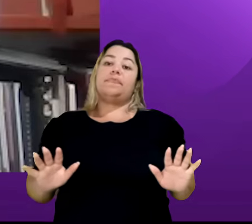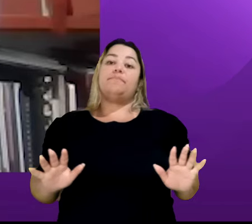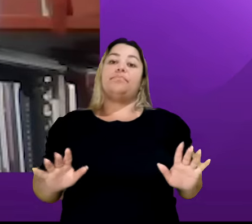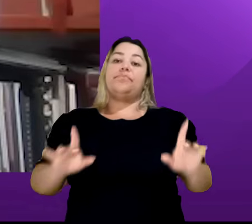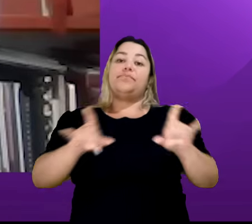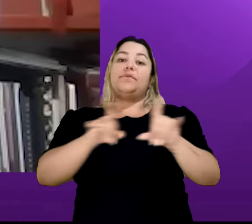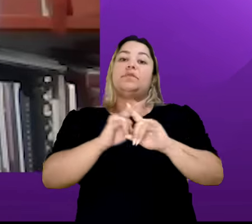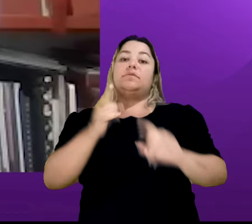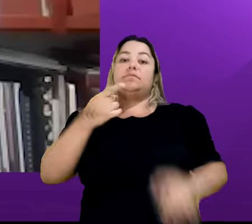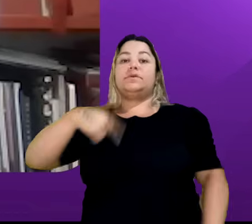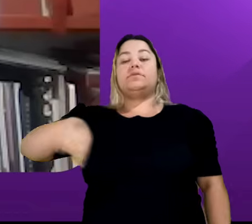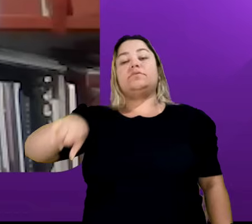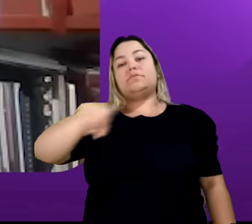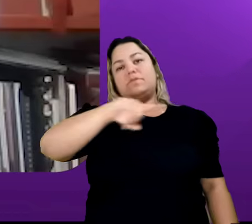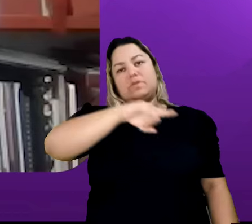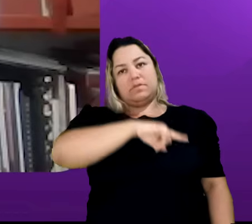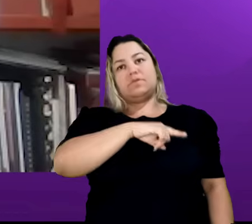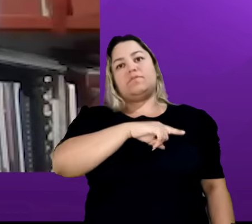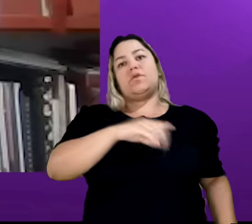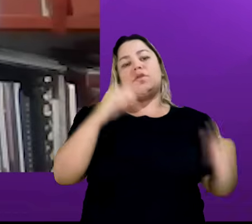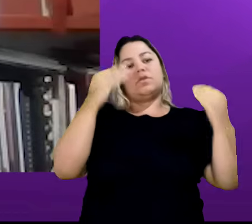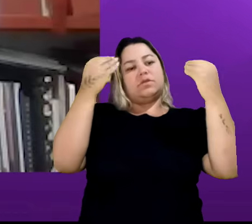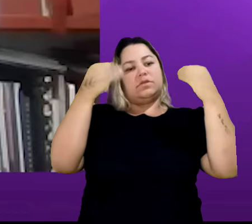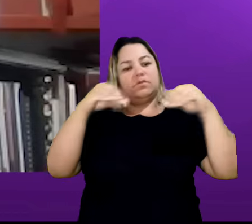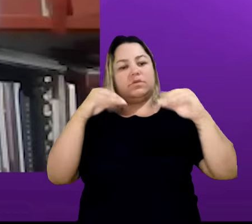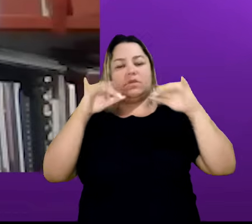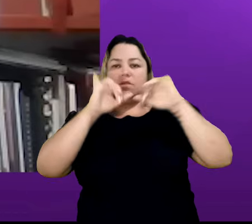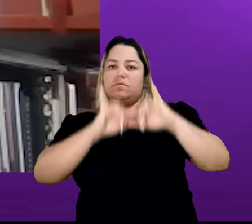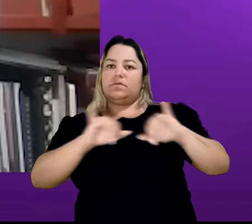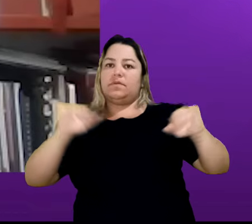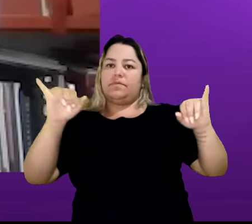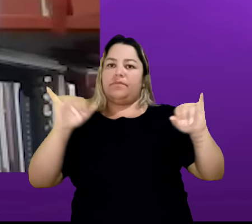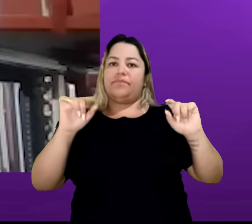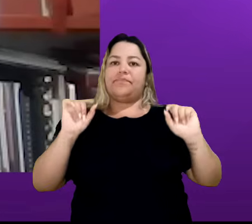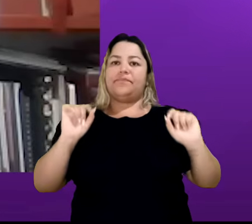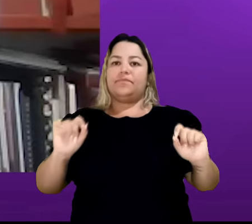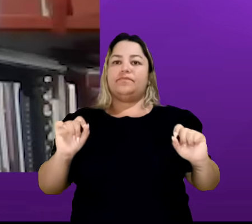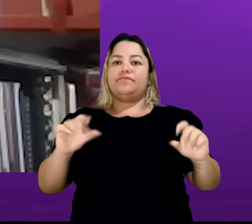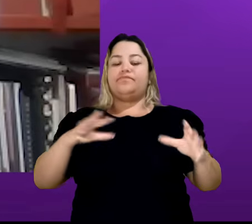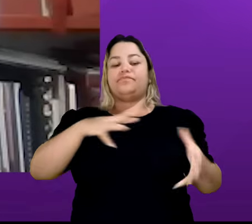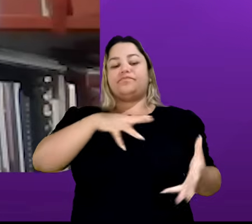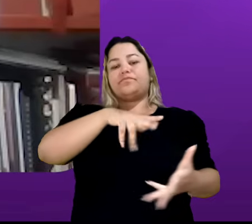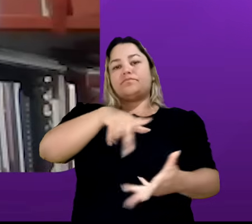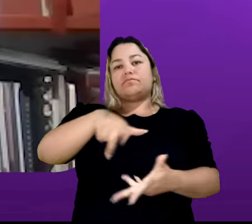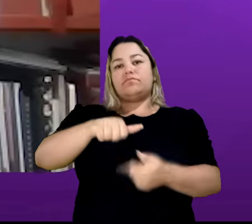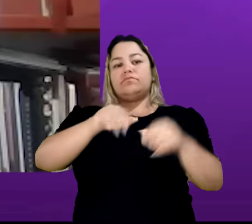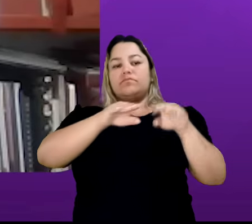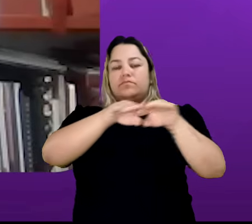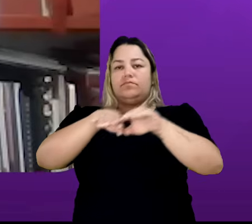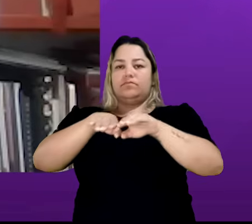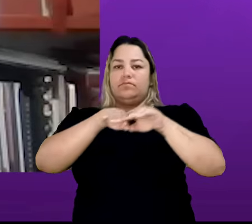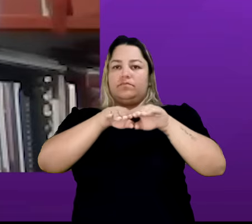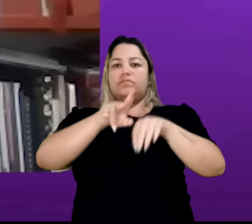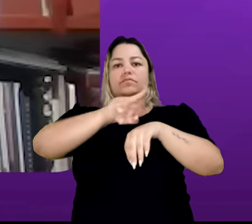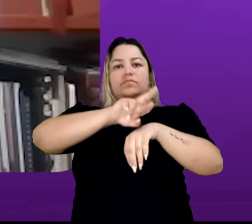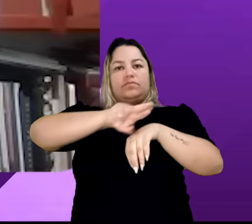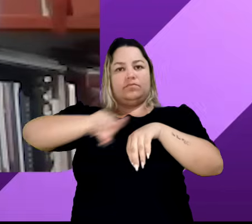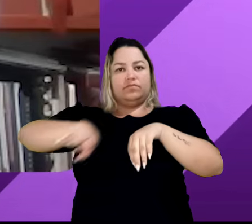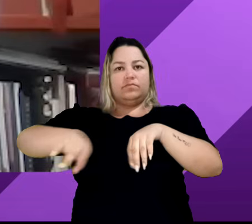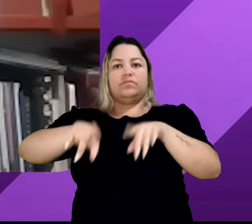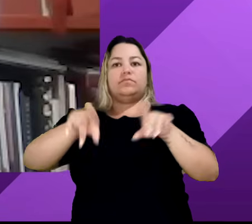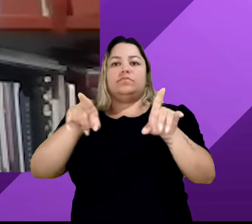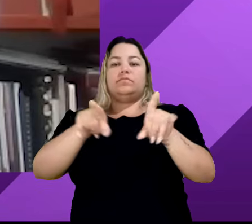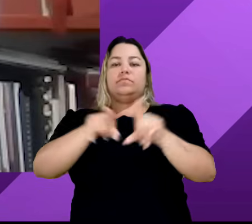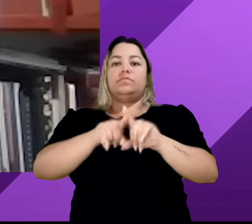foi lançada uma campanha mundial, né, pela igualdade de gênero e remuneração